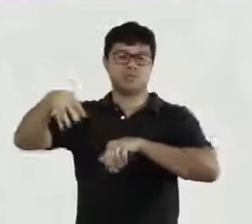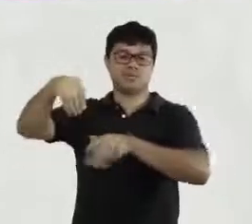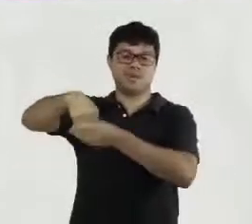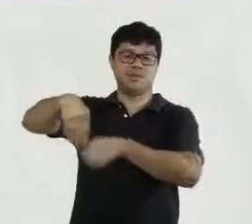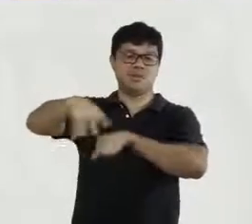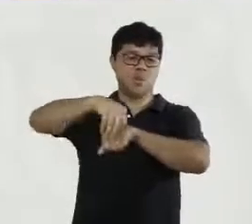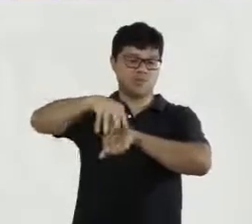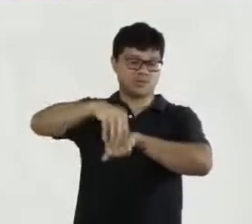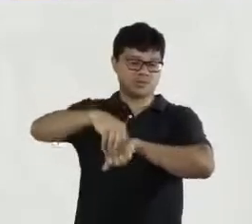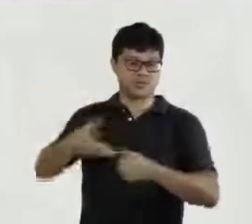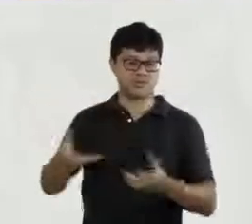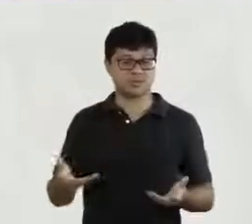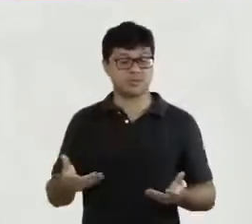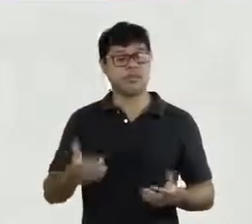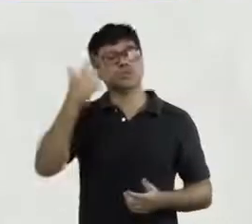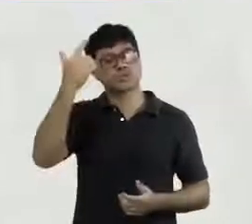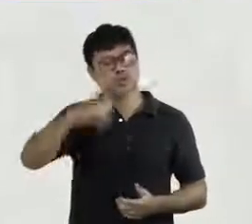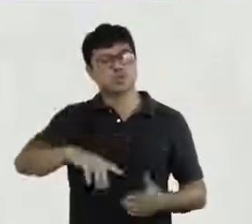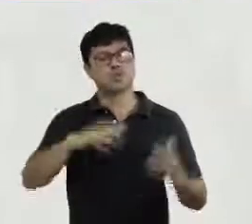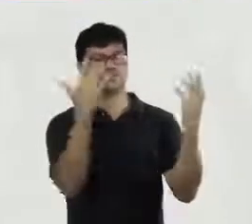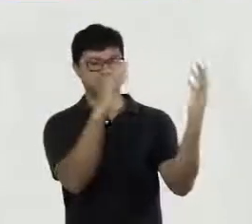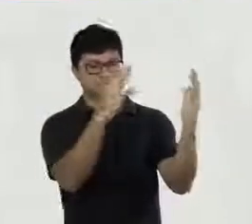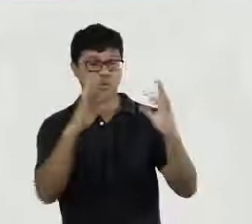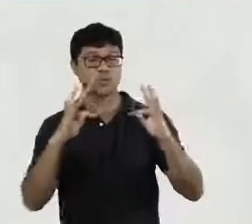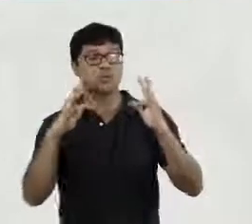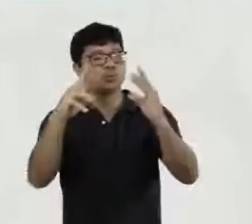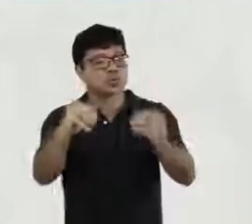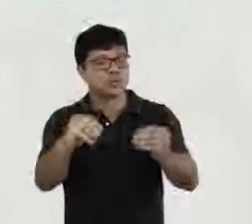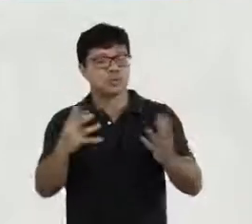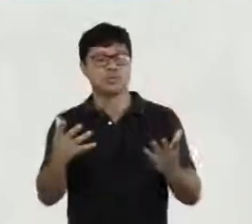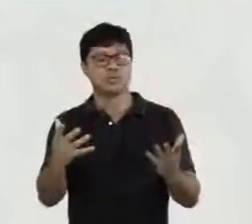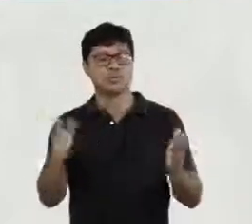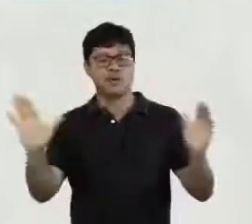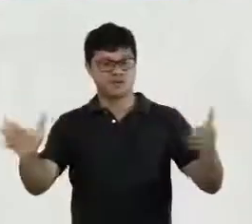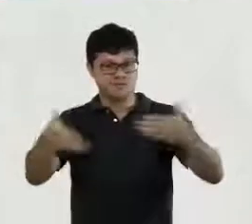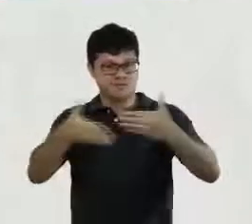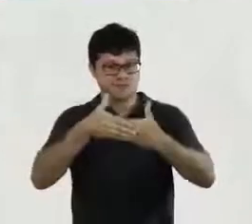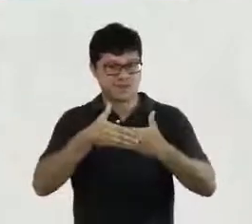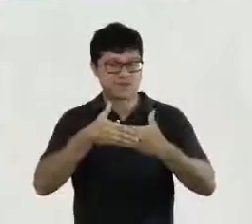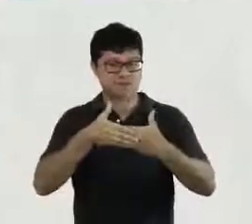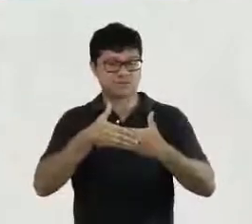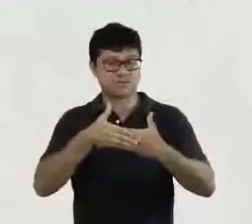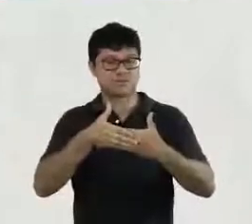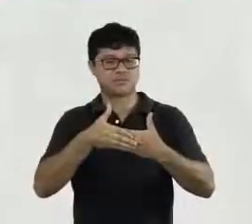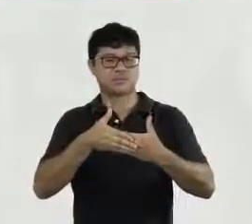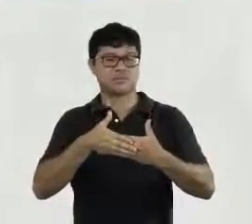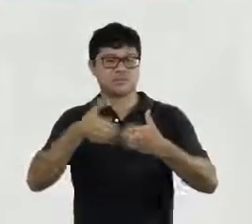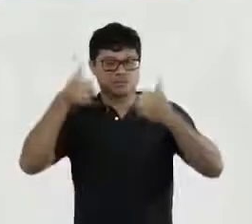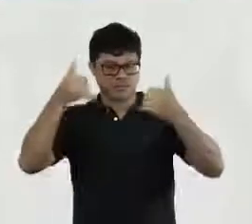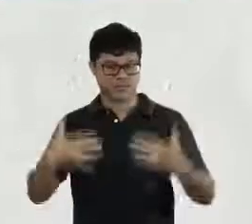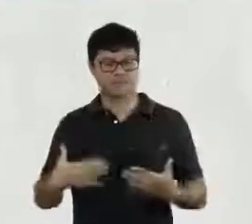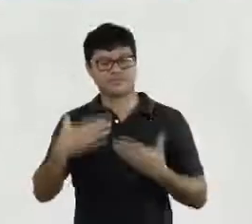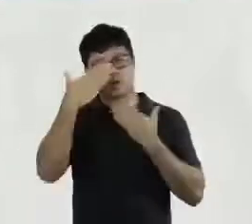conhecimento. Então, novamente, eu parabenizo a todos e encerro aqui a nossa